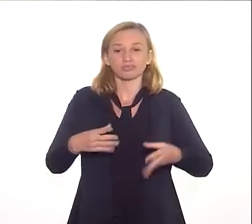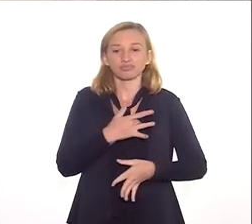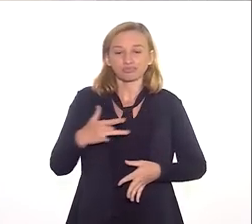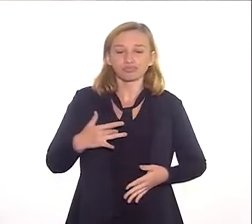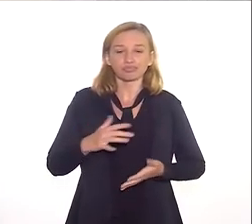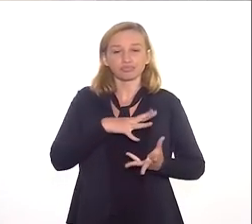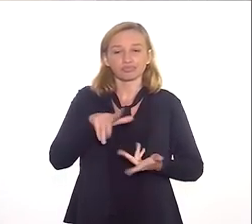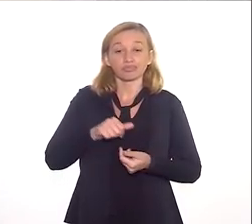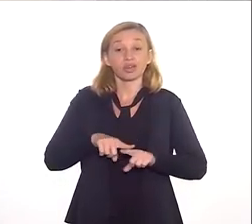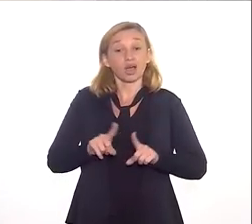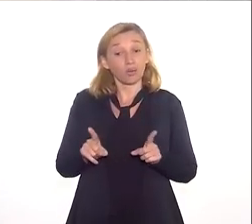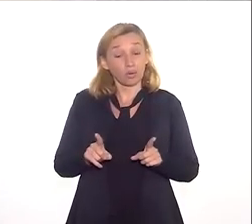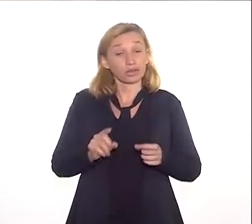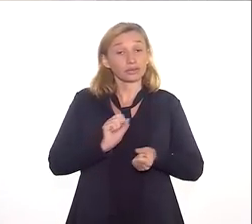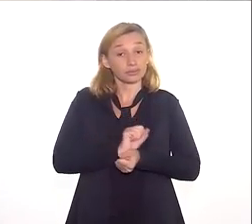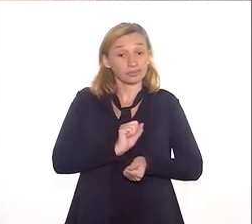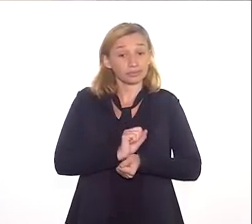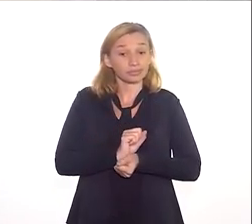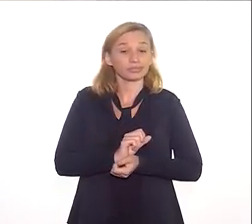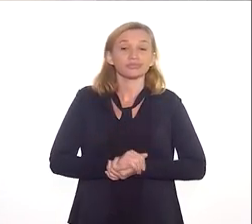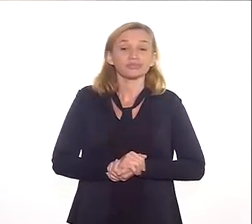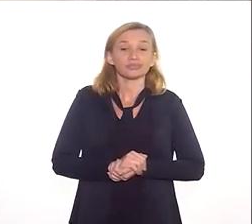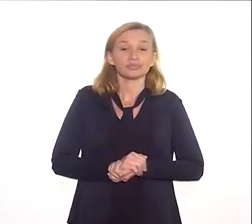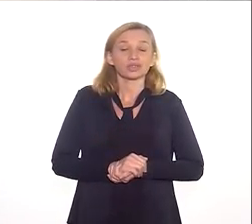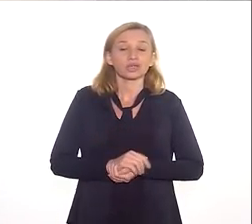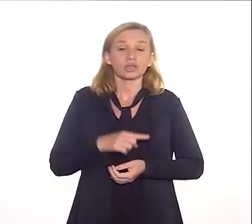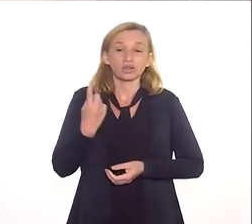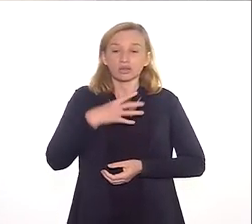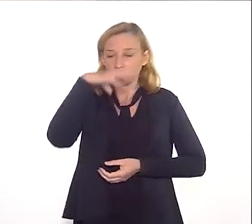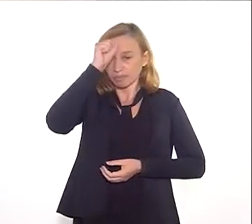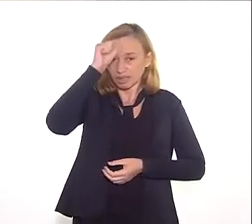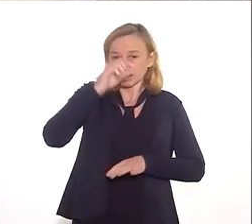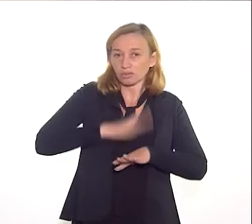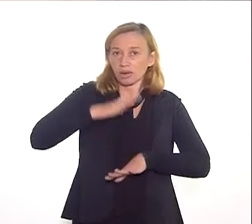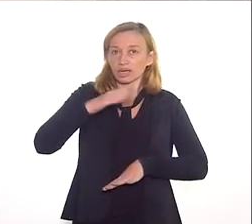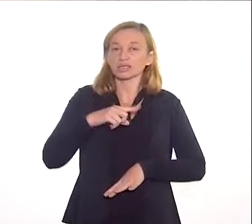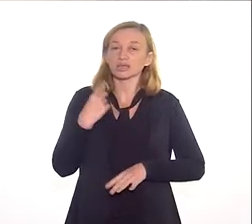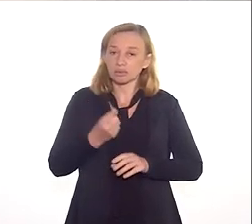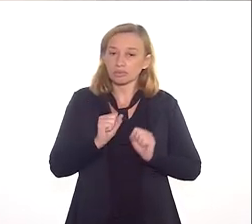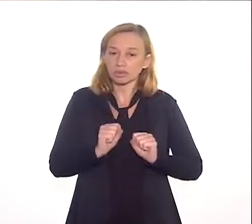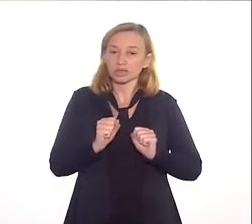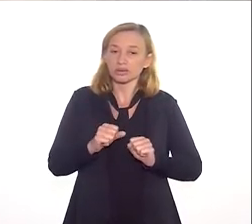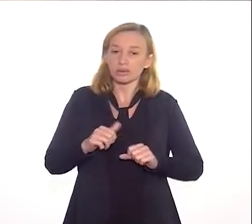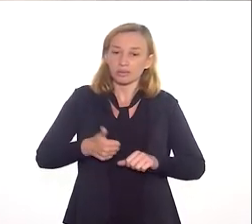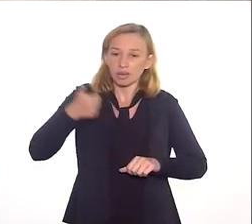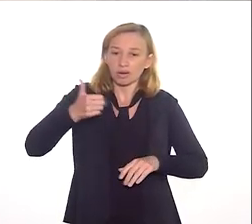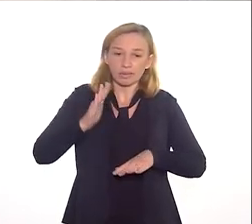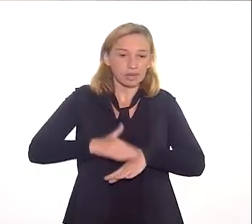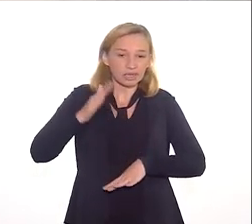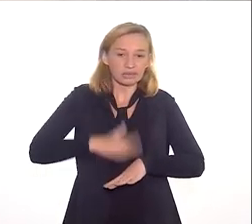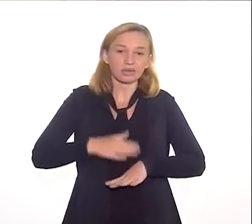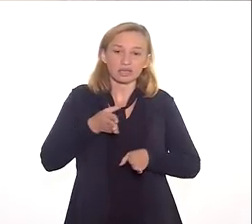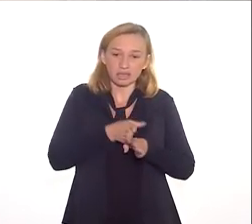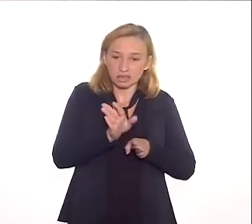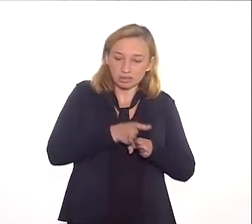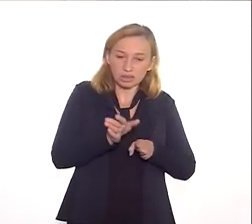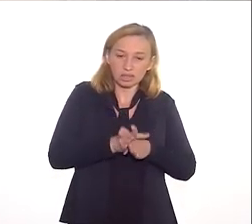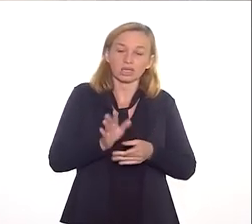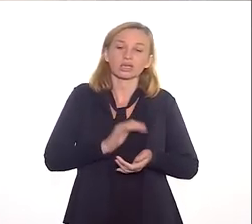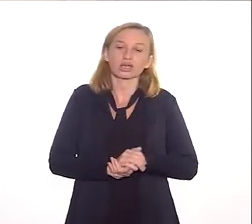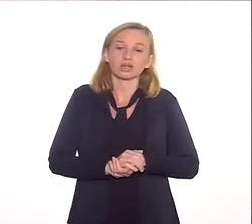mundo, né? Agora, esperamos e contamos que a gente possa, aprendendo mais, que a gente possa melhorar ainda mais